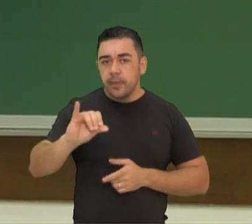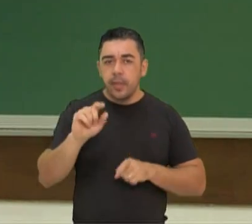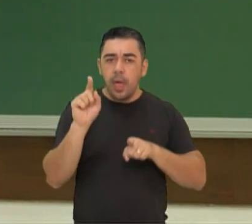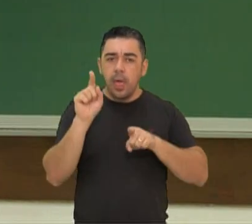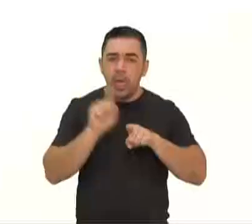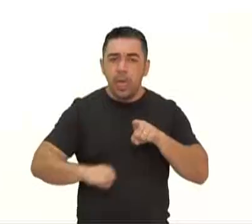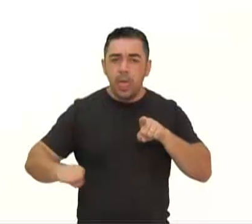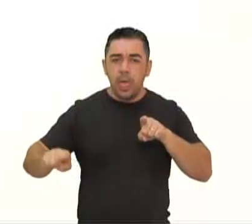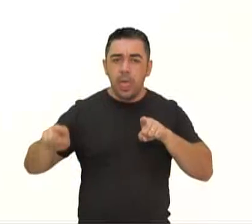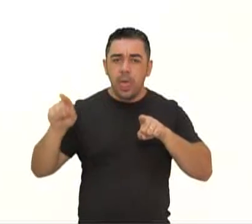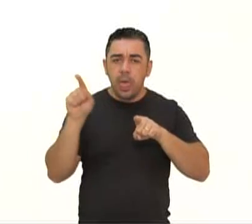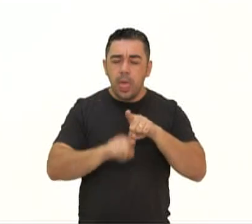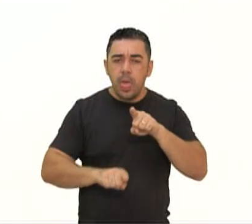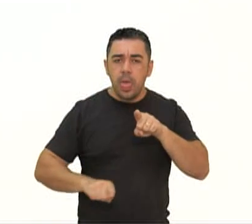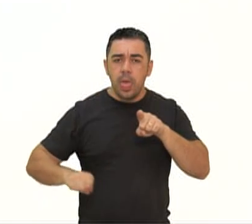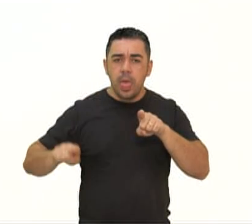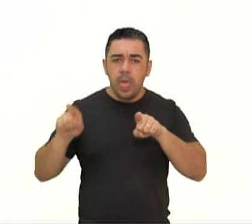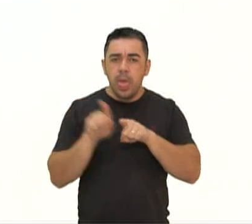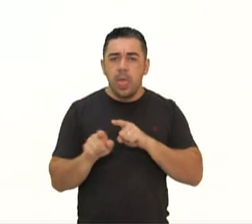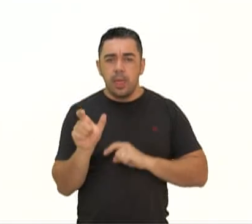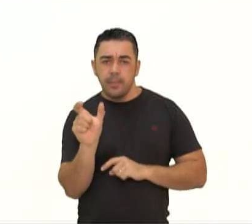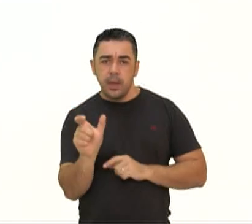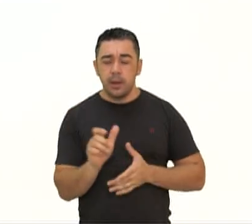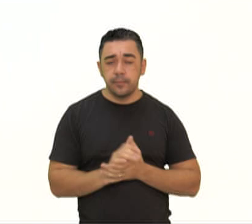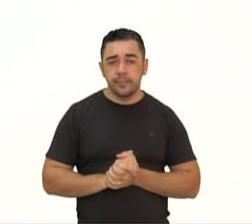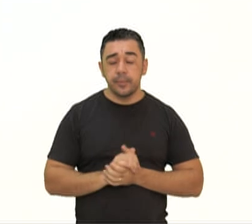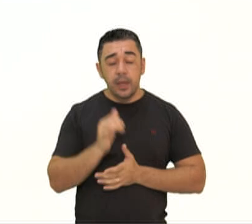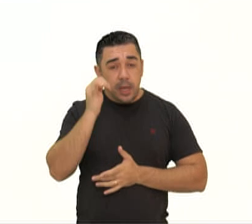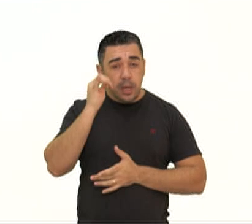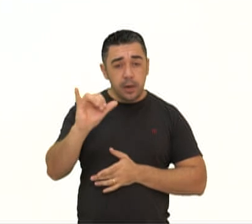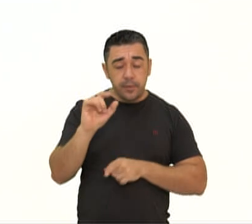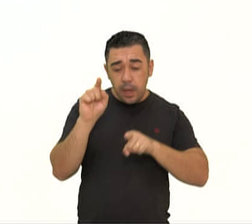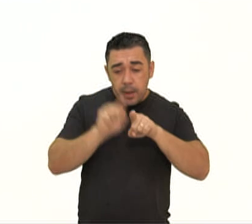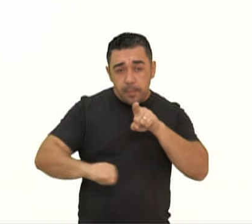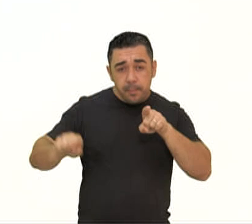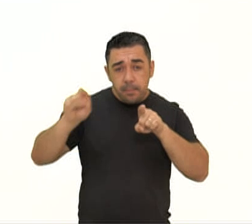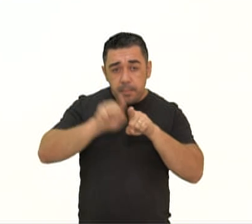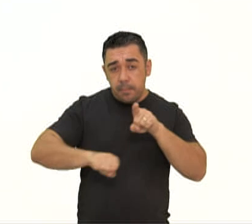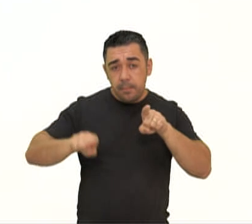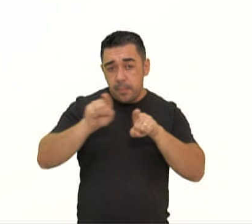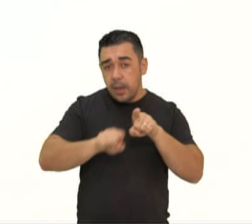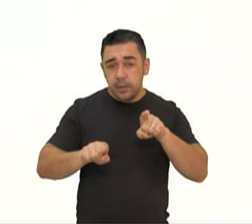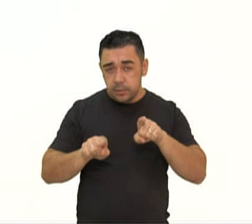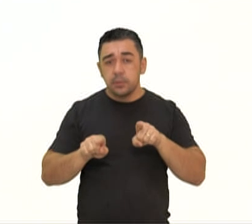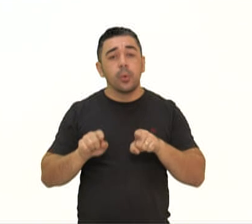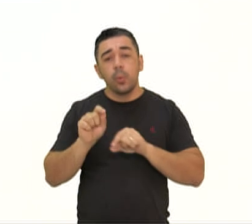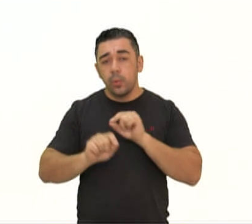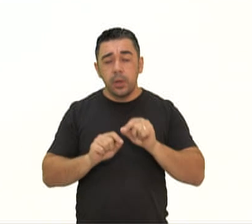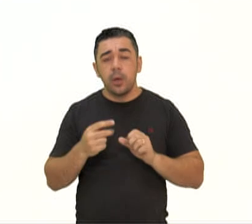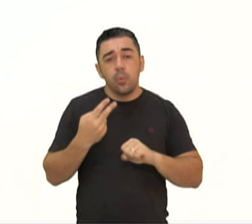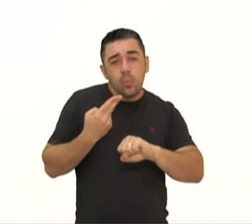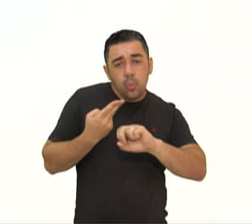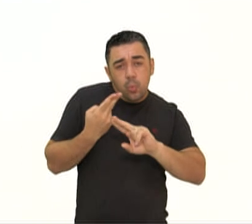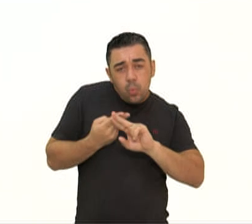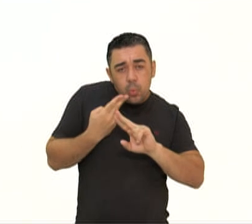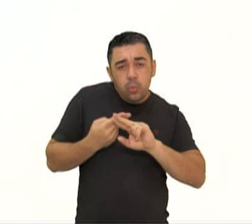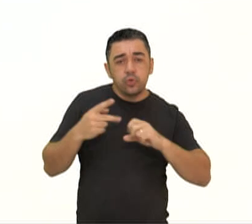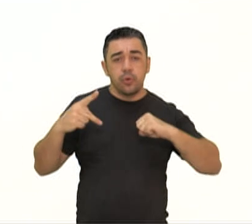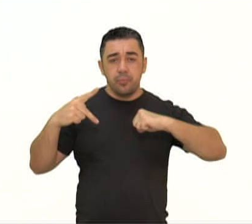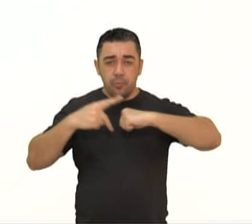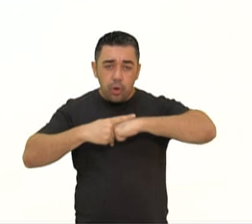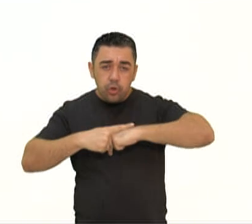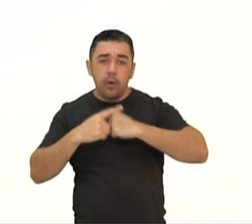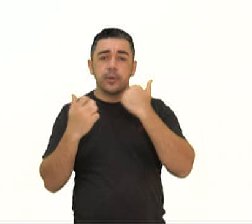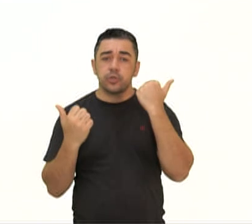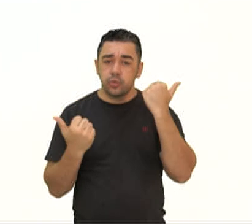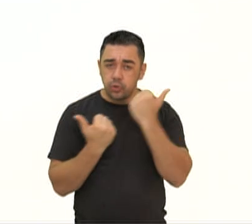palavras? Uma das maneiras para evitar repetições é a partir do uso de pronomes para substituir ou